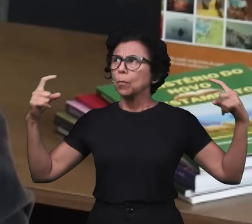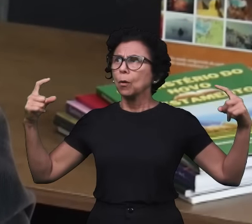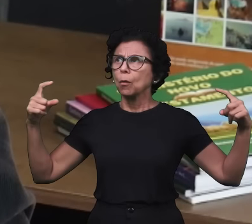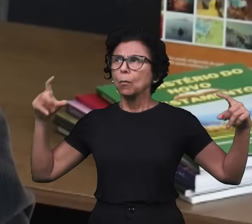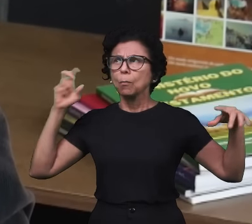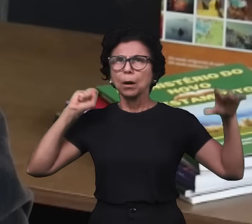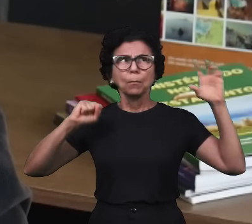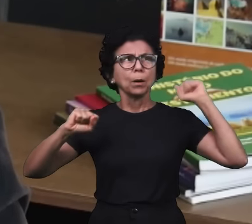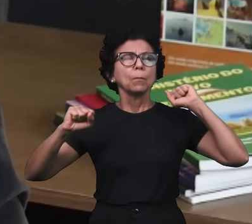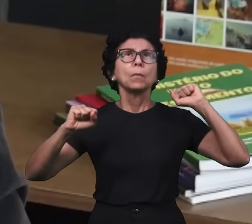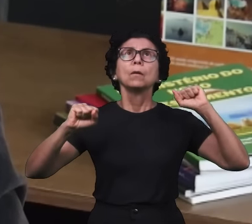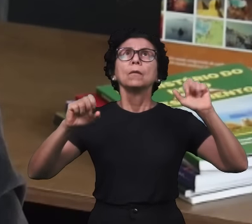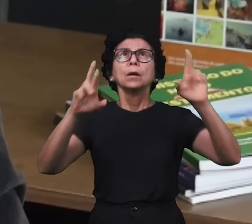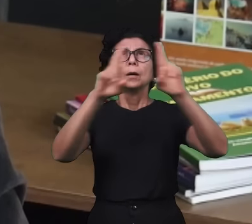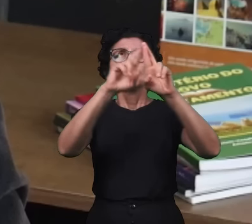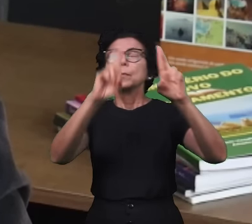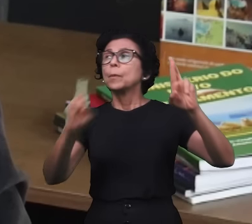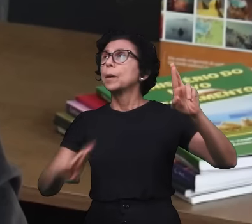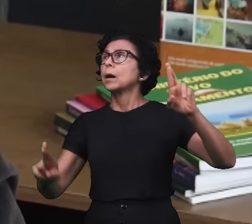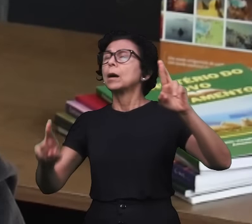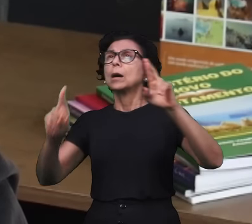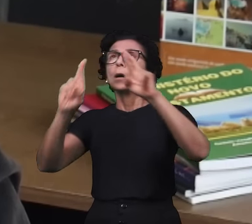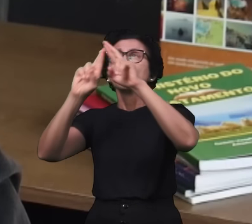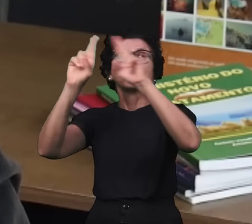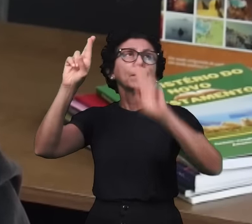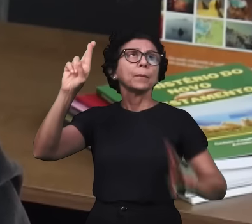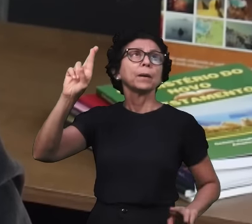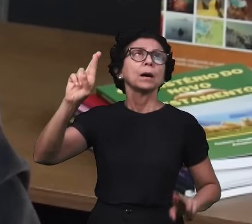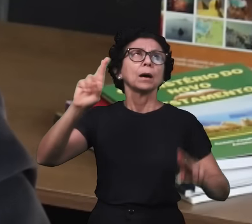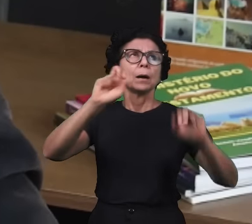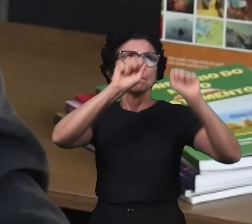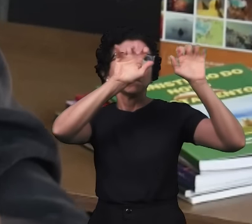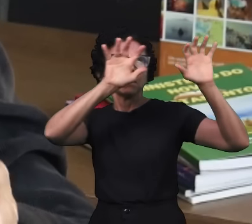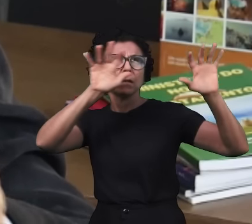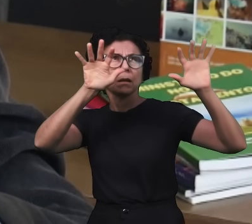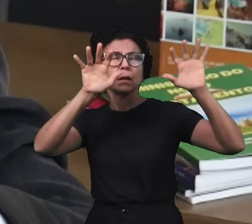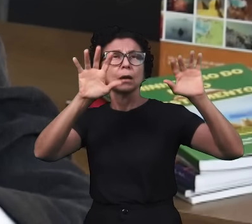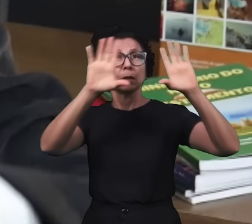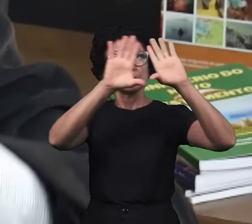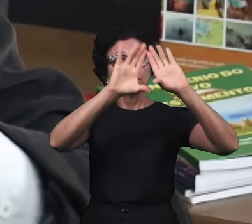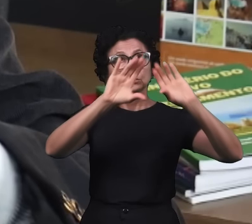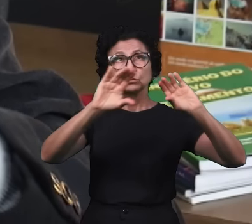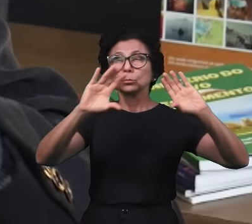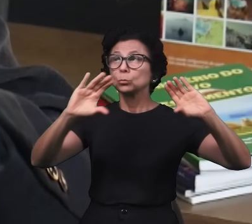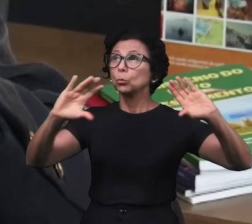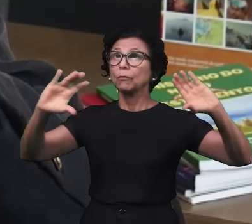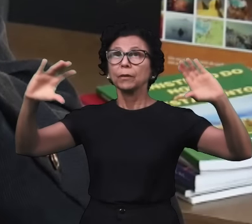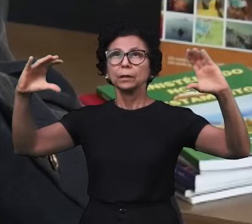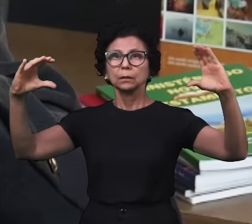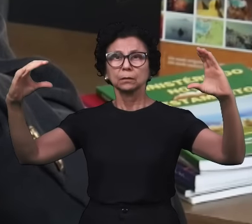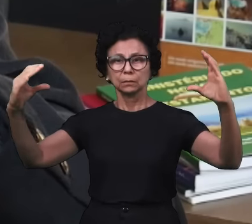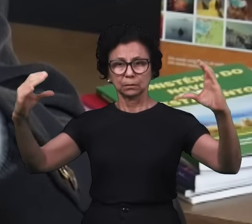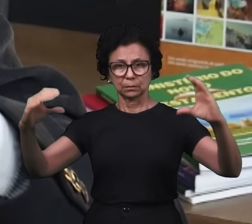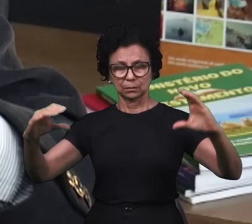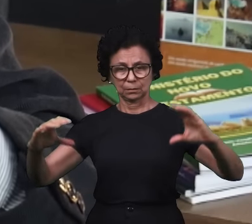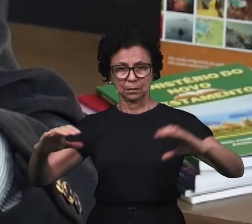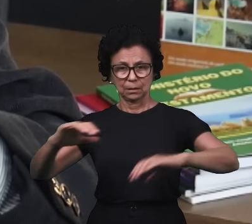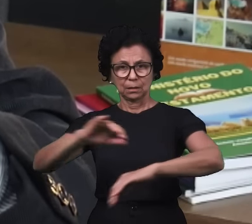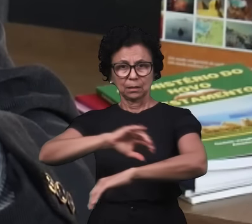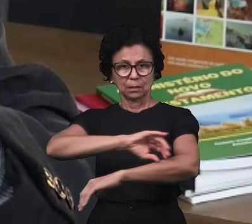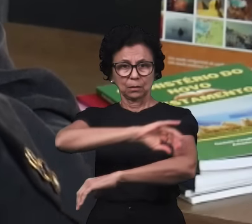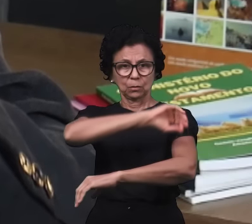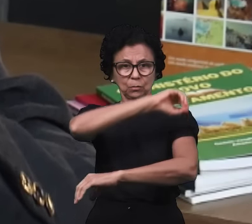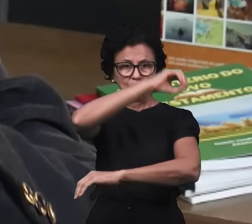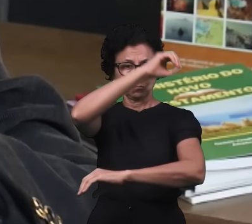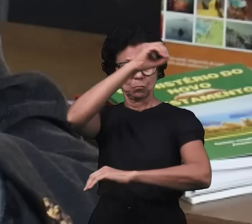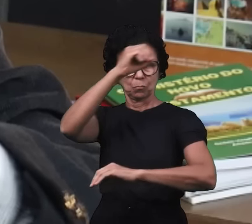viram os relâmpagos depois, a luz, a revelação, a nuvem ali, que a nuvem espessa, né? E